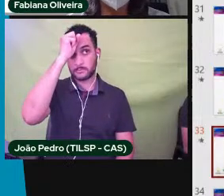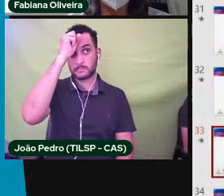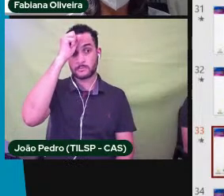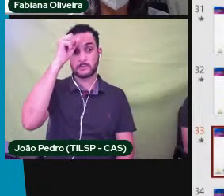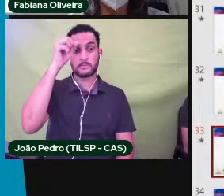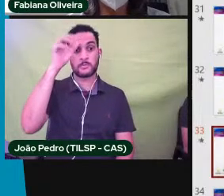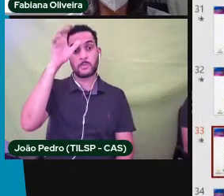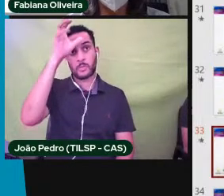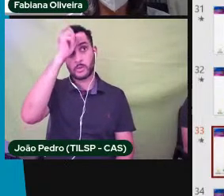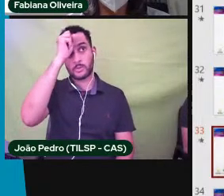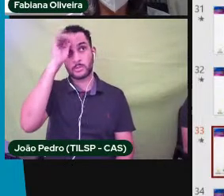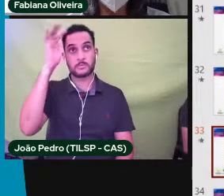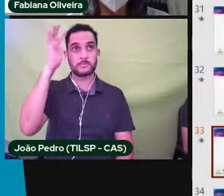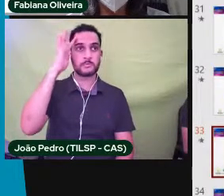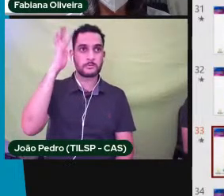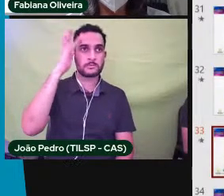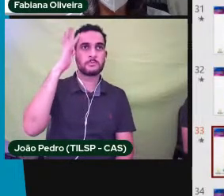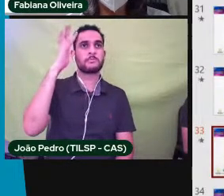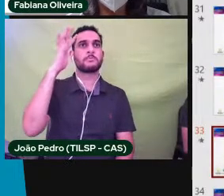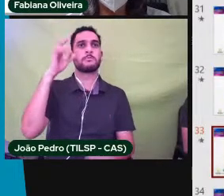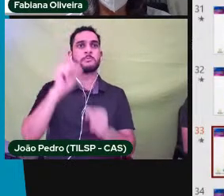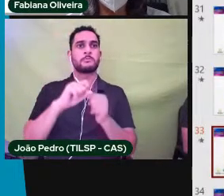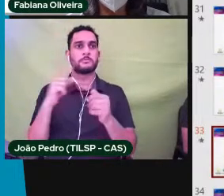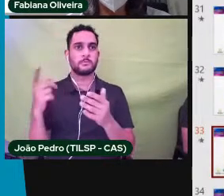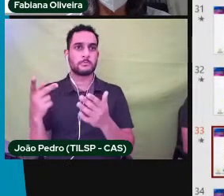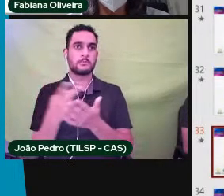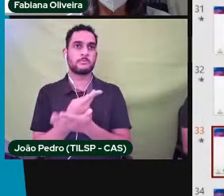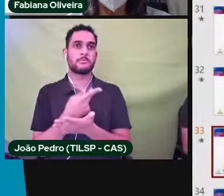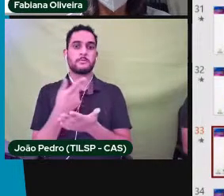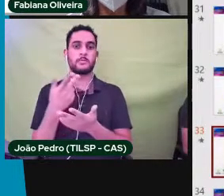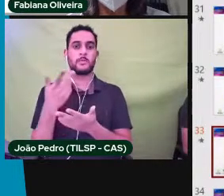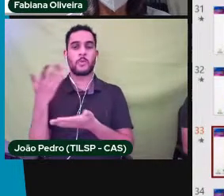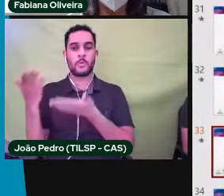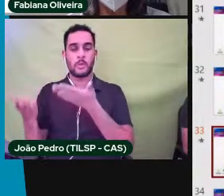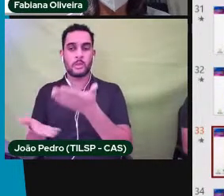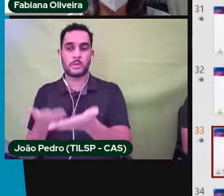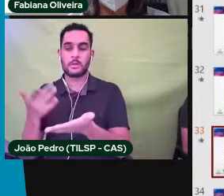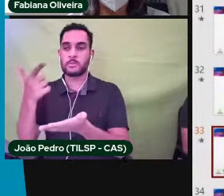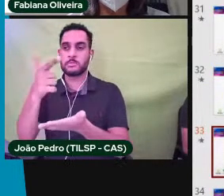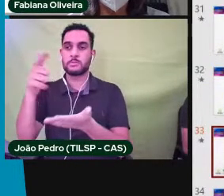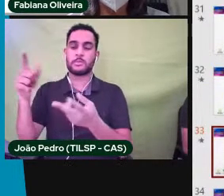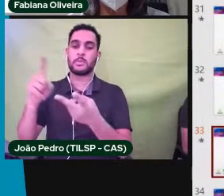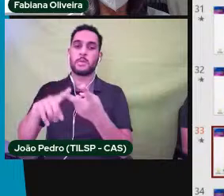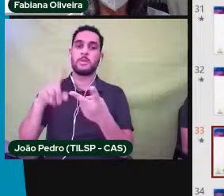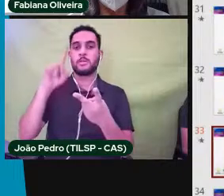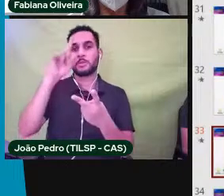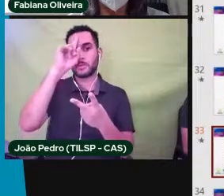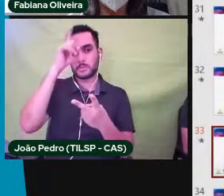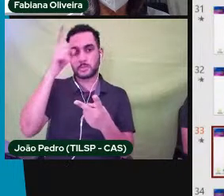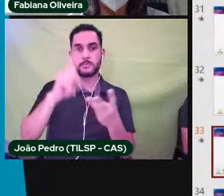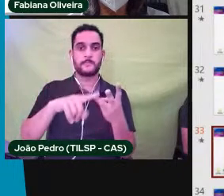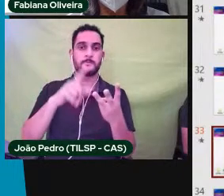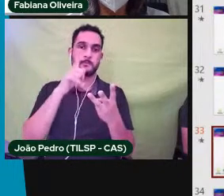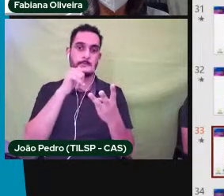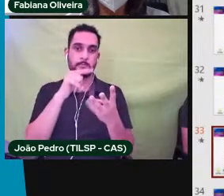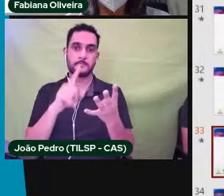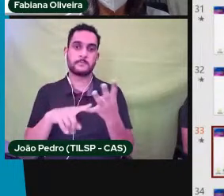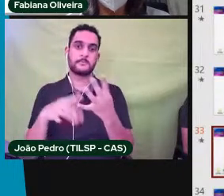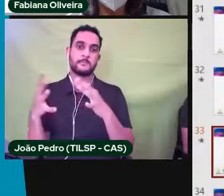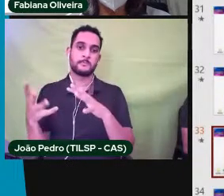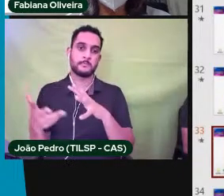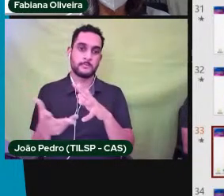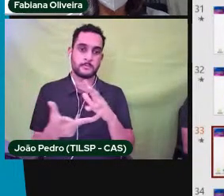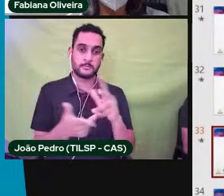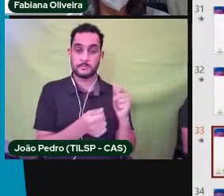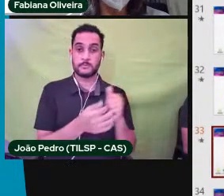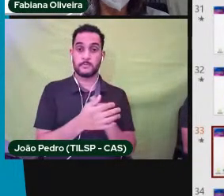aprendizado de pensar e agir, cuidar do outro, de si, da escola, da natureza, da água e do planeta.